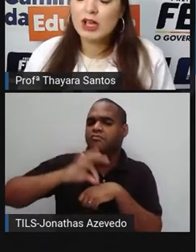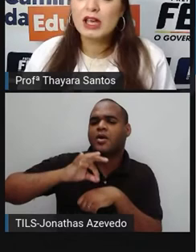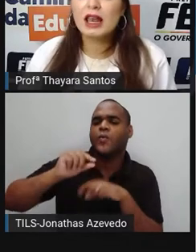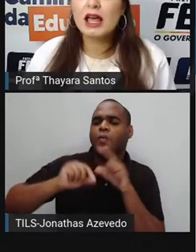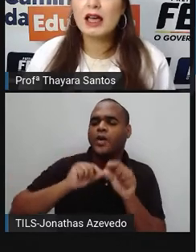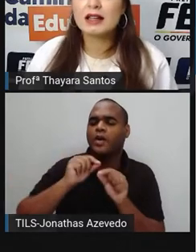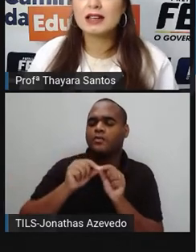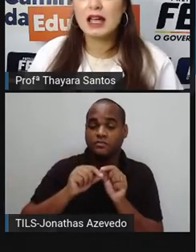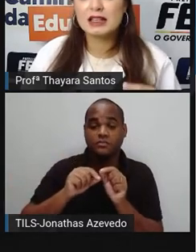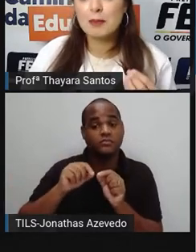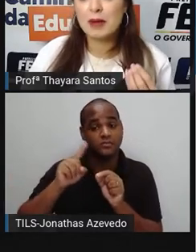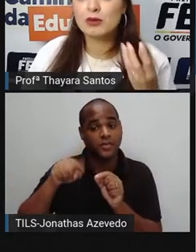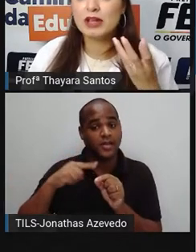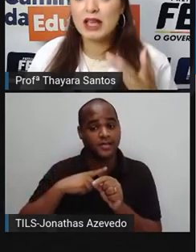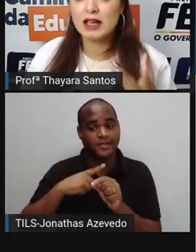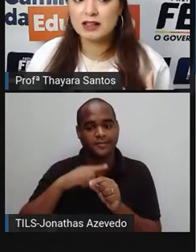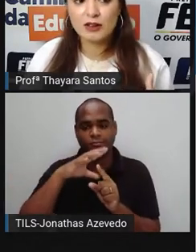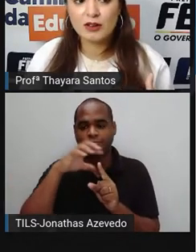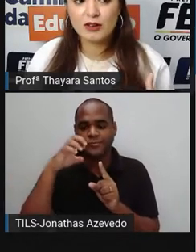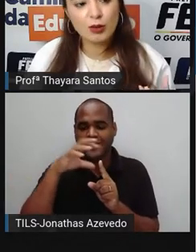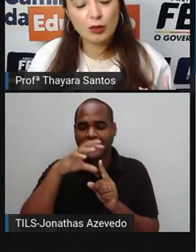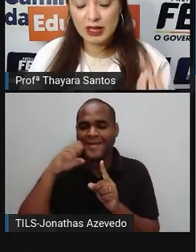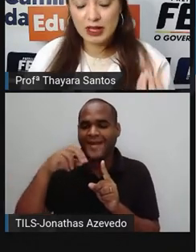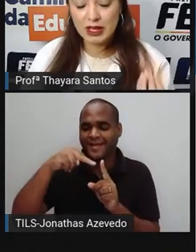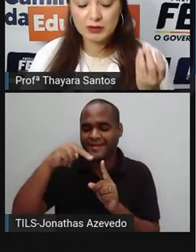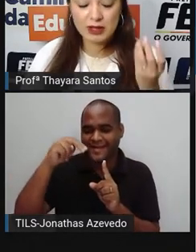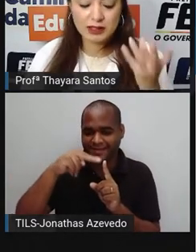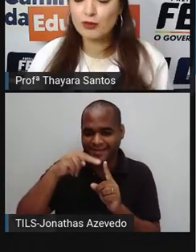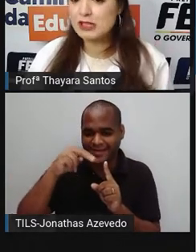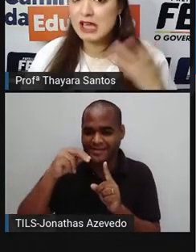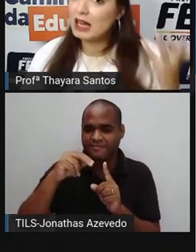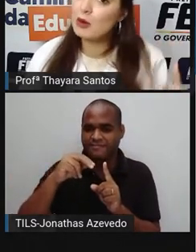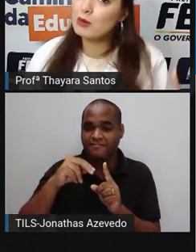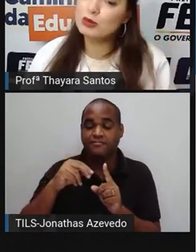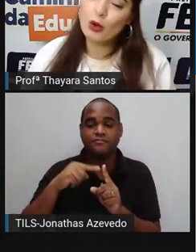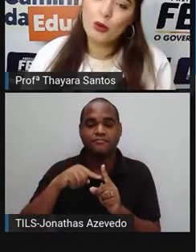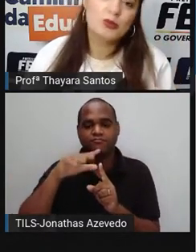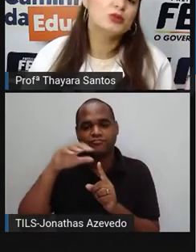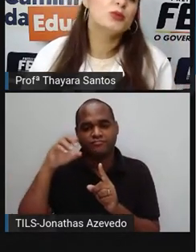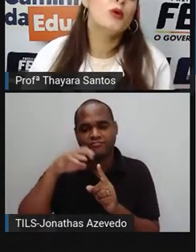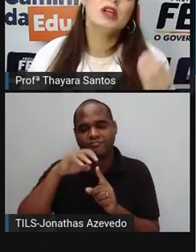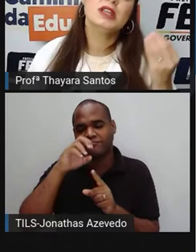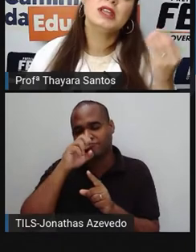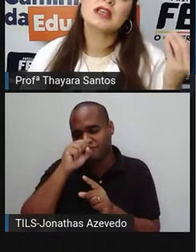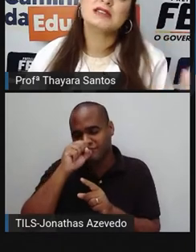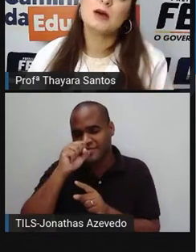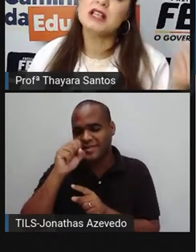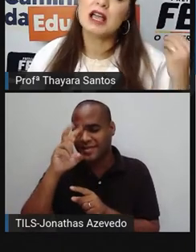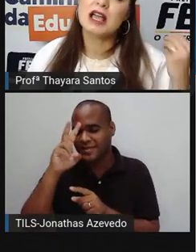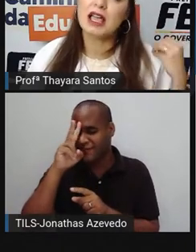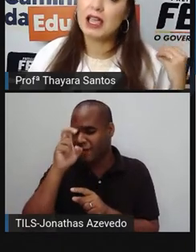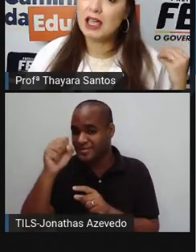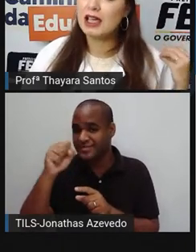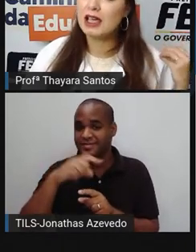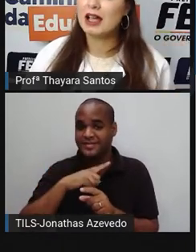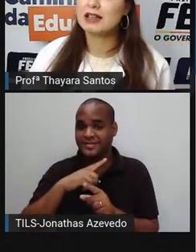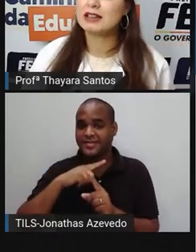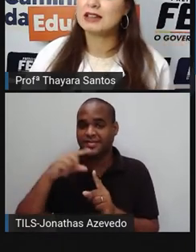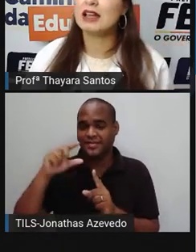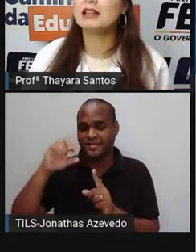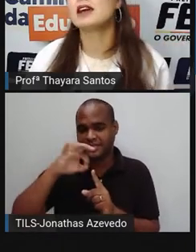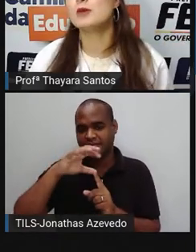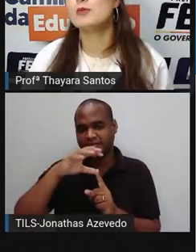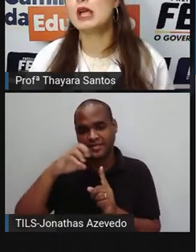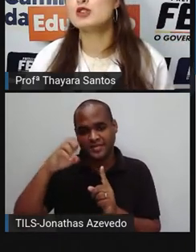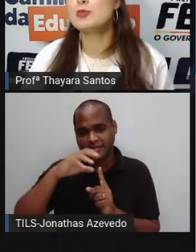tá fazendo ela é atraída pelo Néctar da flor né o Néctar das Flores Dalla um odor muito bom e essa abelha é